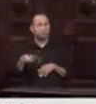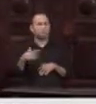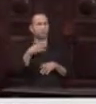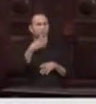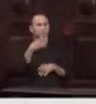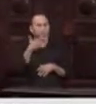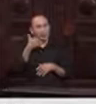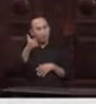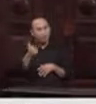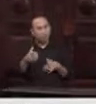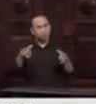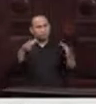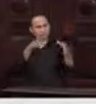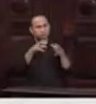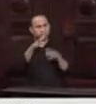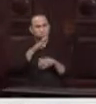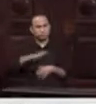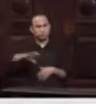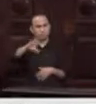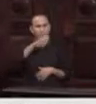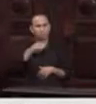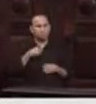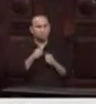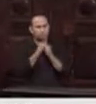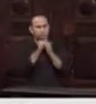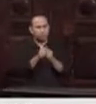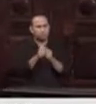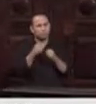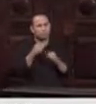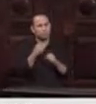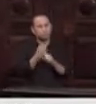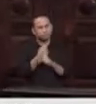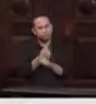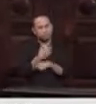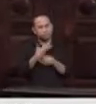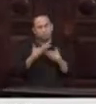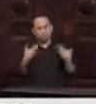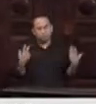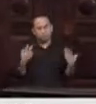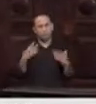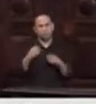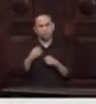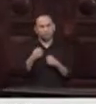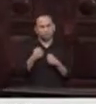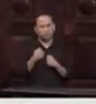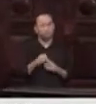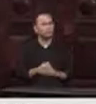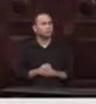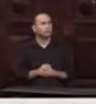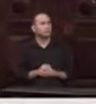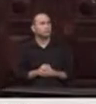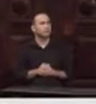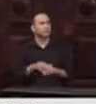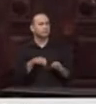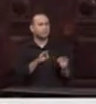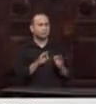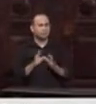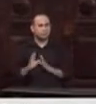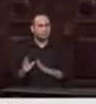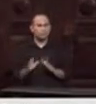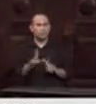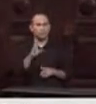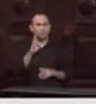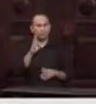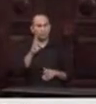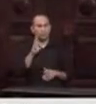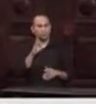região, para que nós, em conjunto, possamos começar a construir uma solução duradoura, seja para a questão da regularização